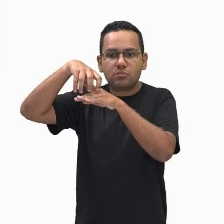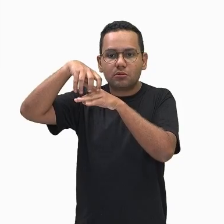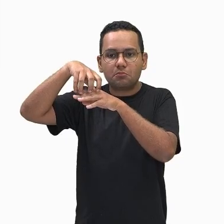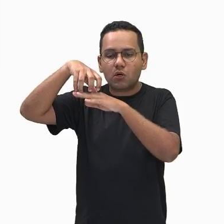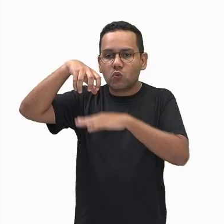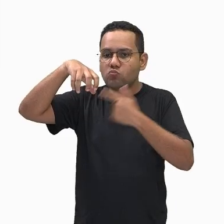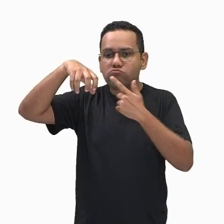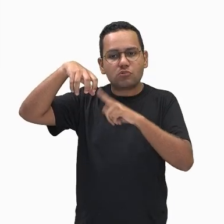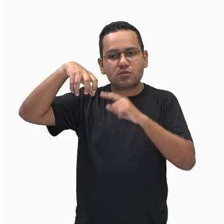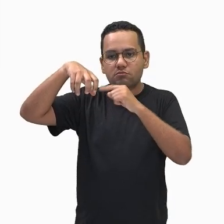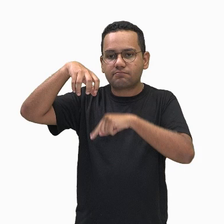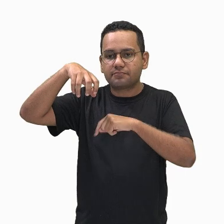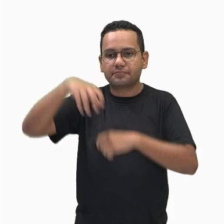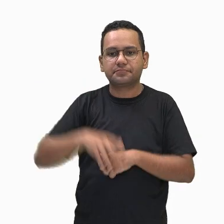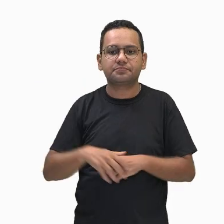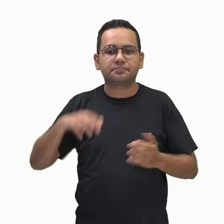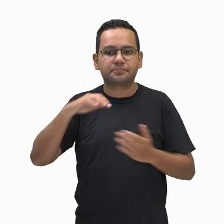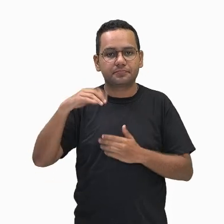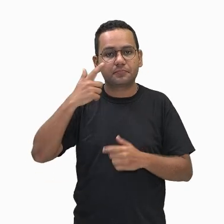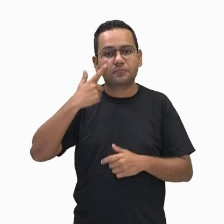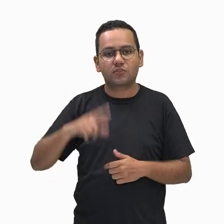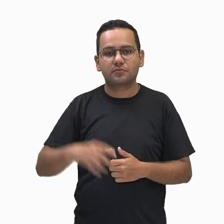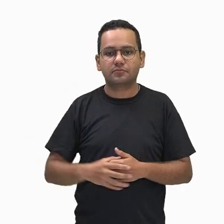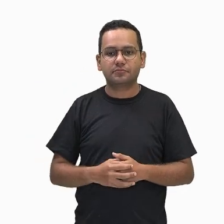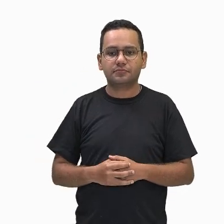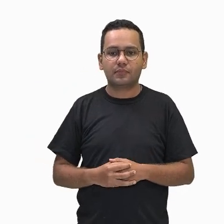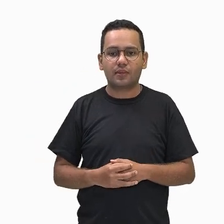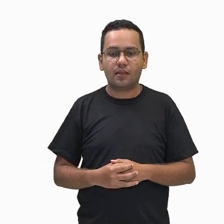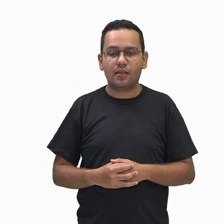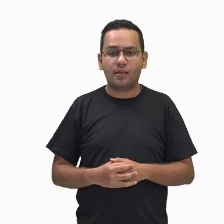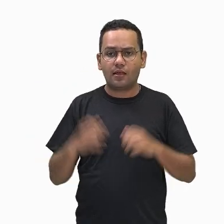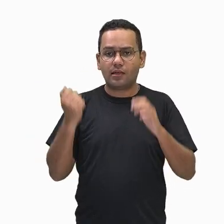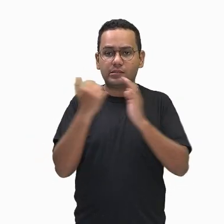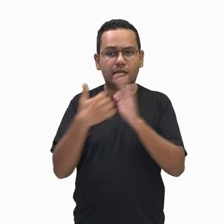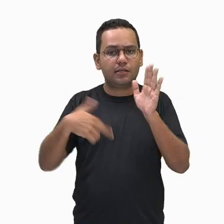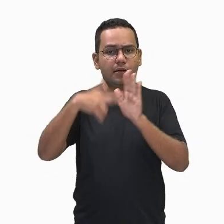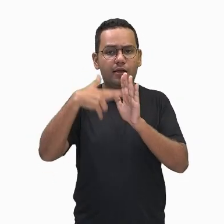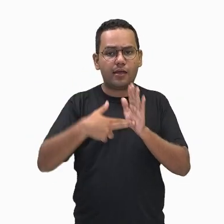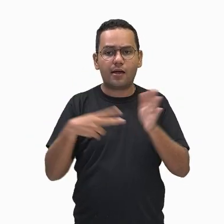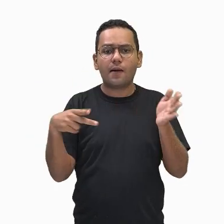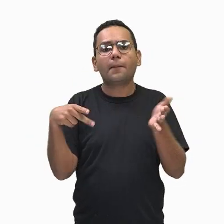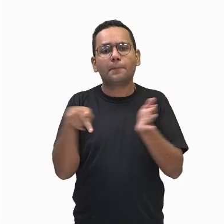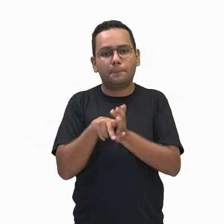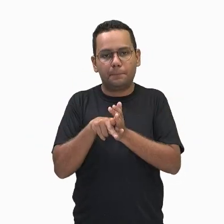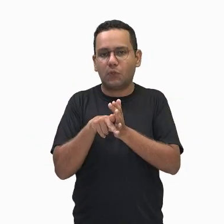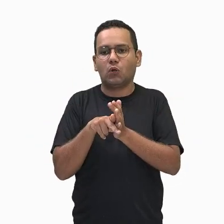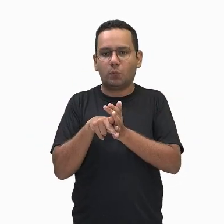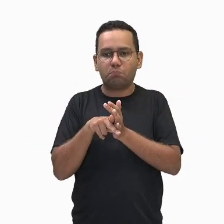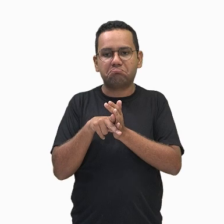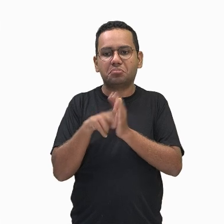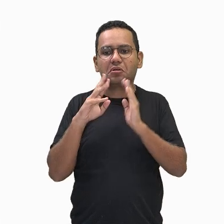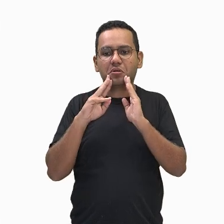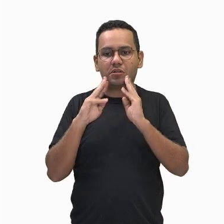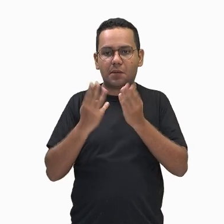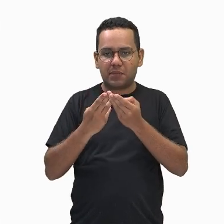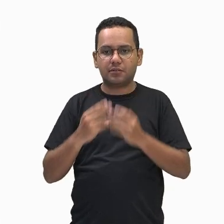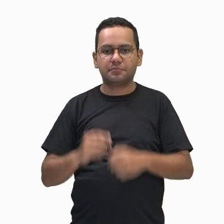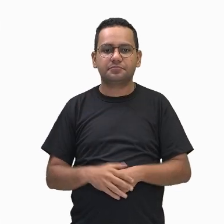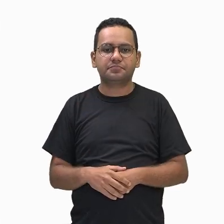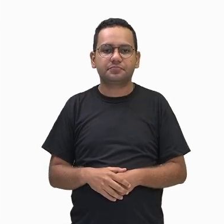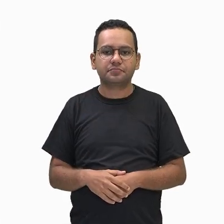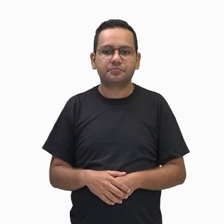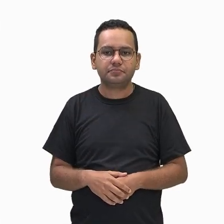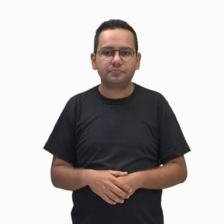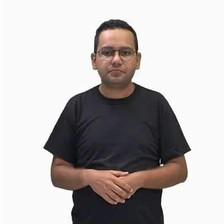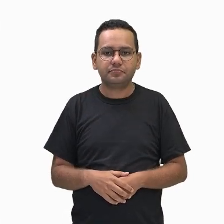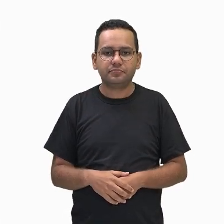as propriedades da matéria após essa apresentação aí sobre os tipos de mistura. Bem, quais as propriedades da